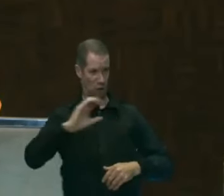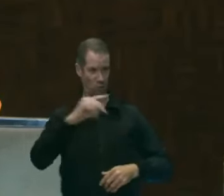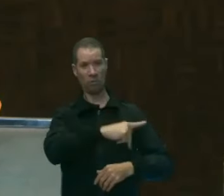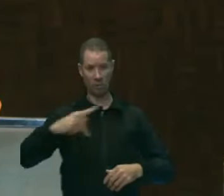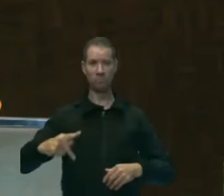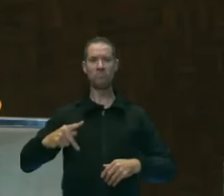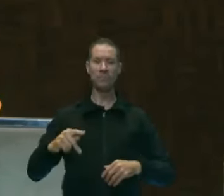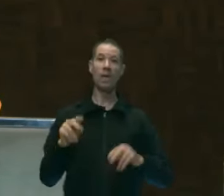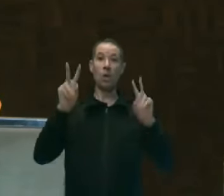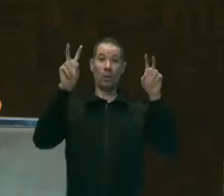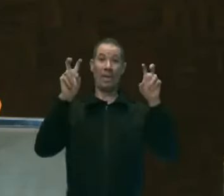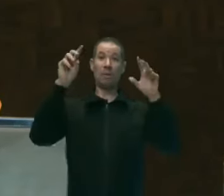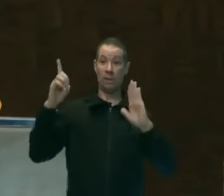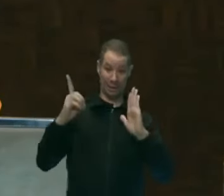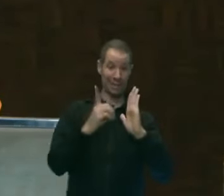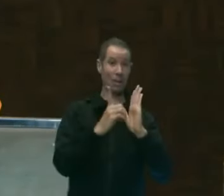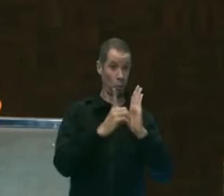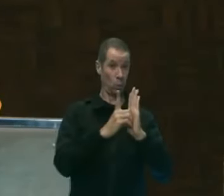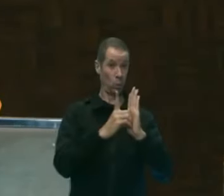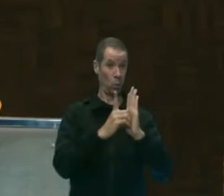tema em Deuteronômio, ele dizendo.